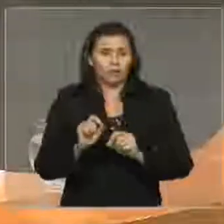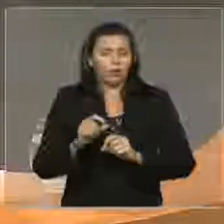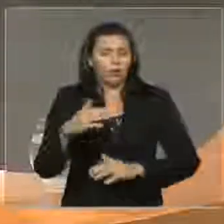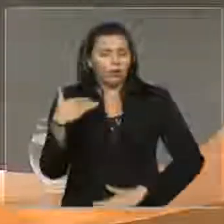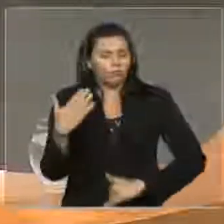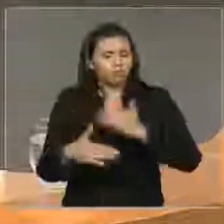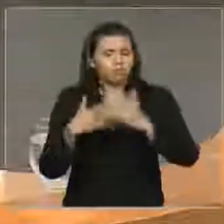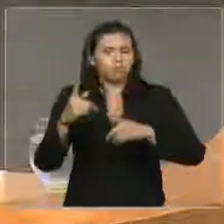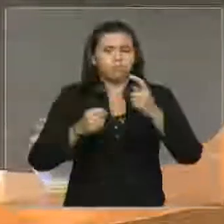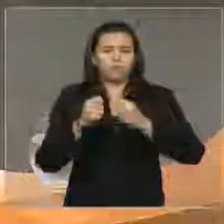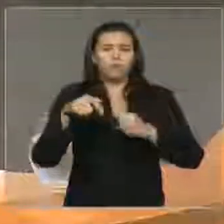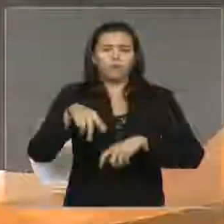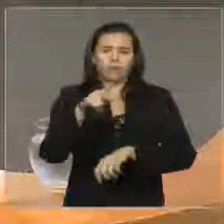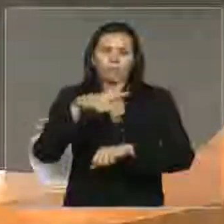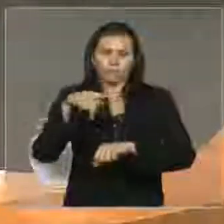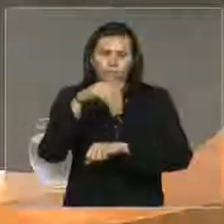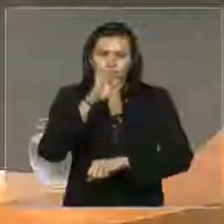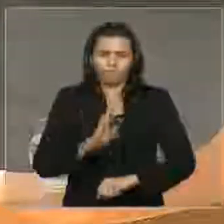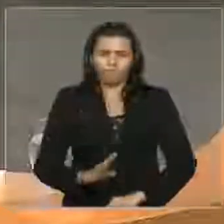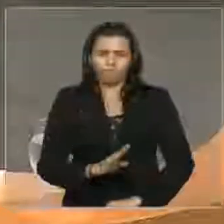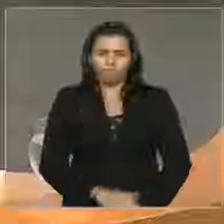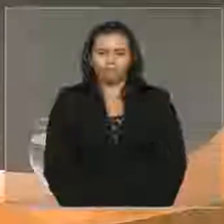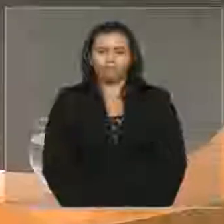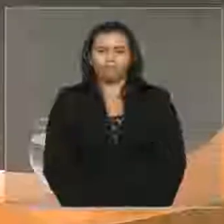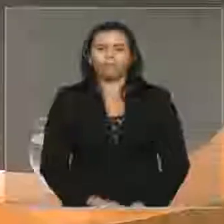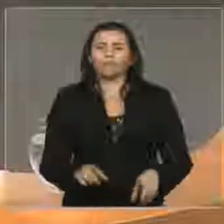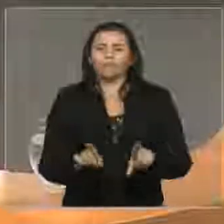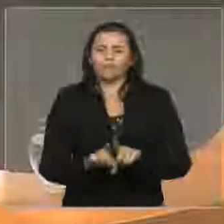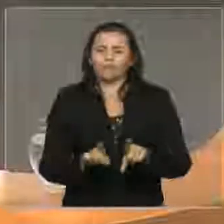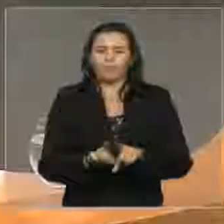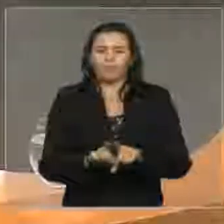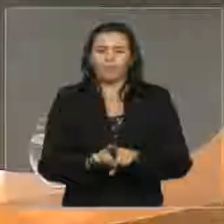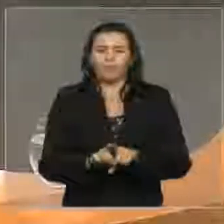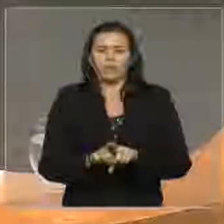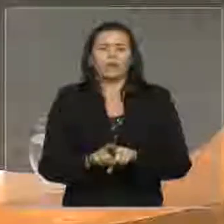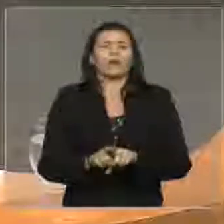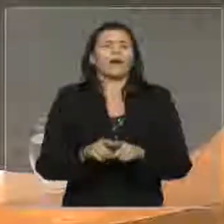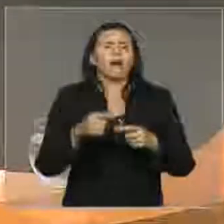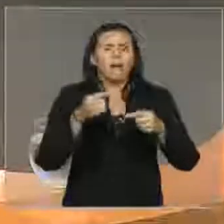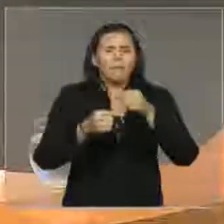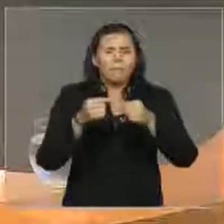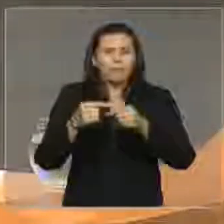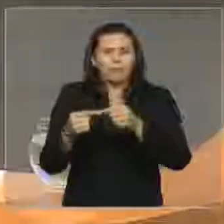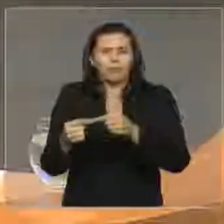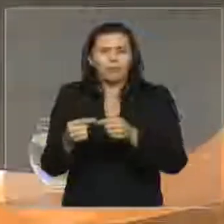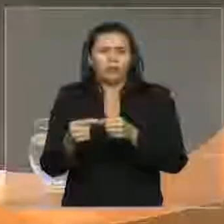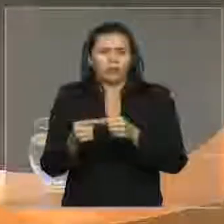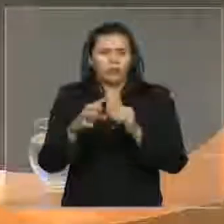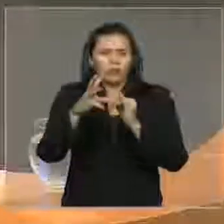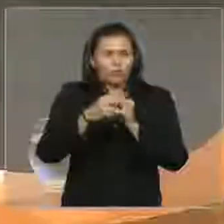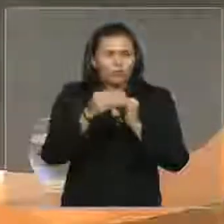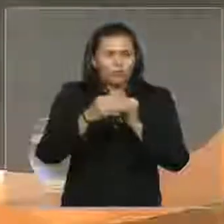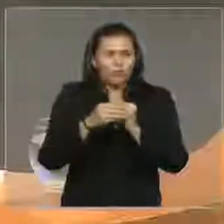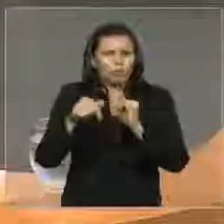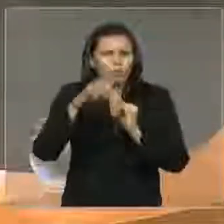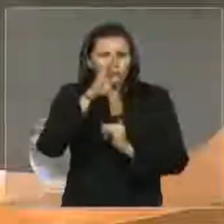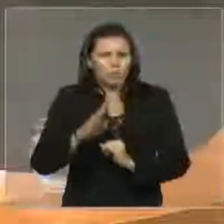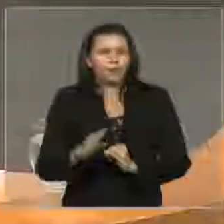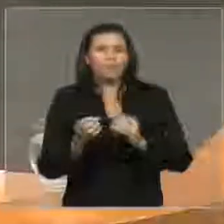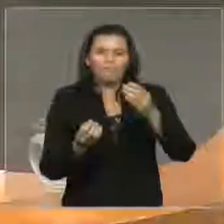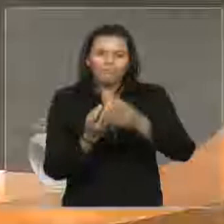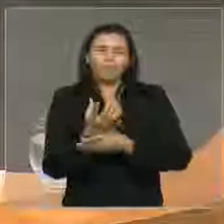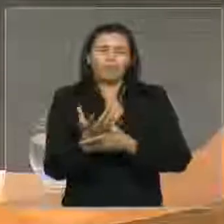Receita Federal subsidia o Executivo Federal na formulação da política tributária brasileira, previne e combate a